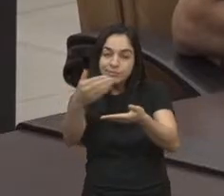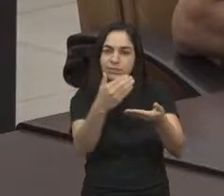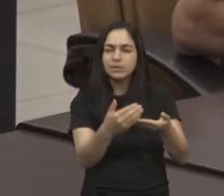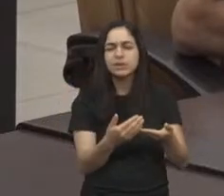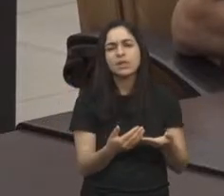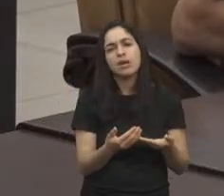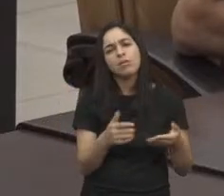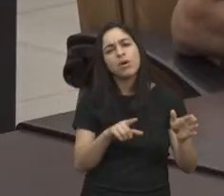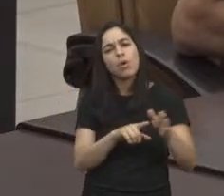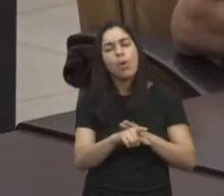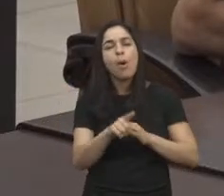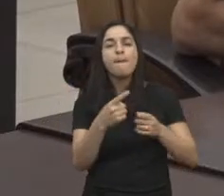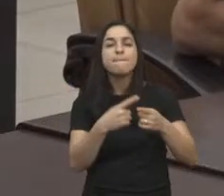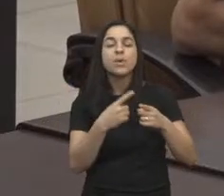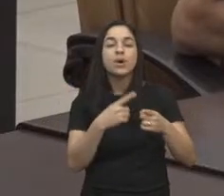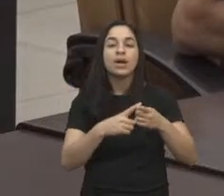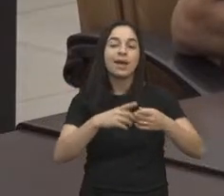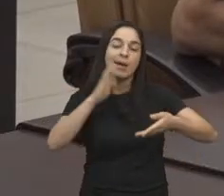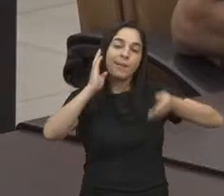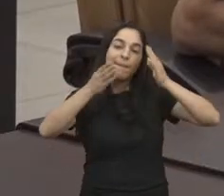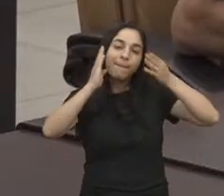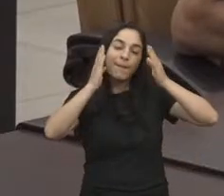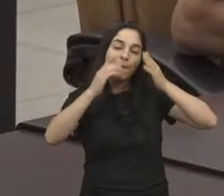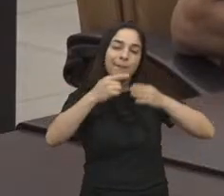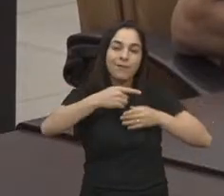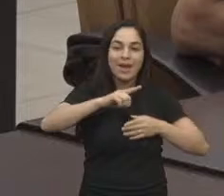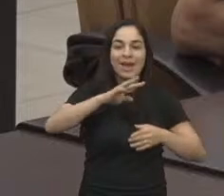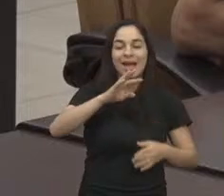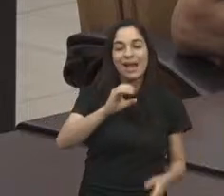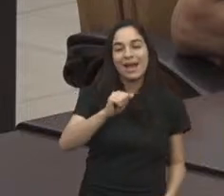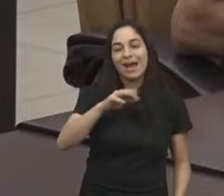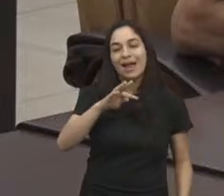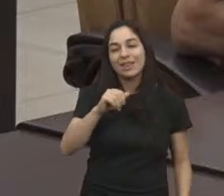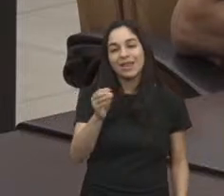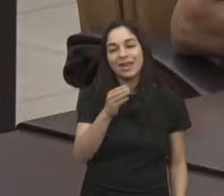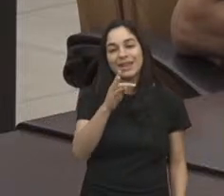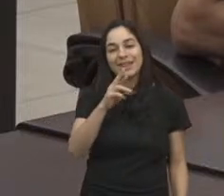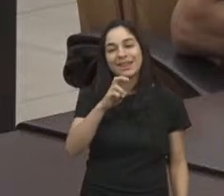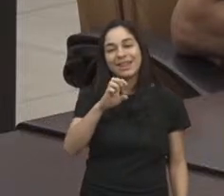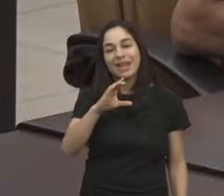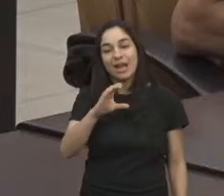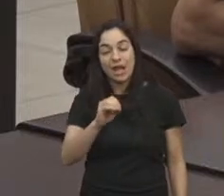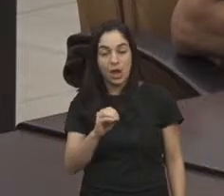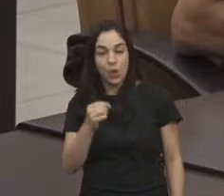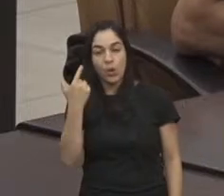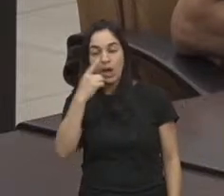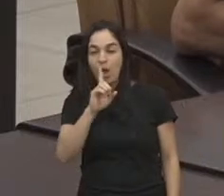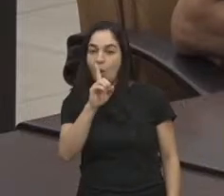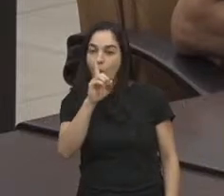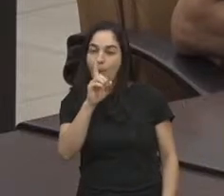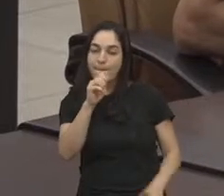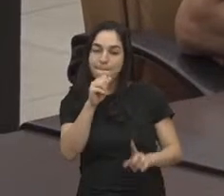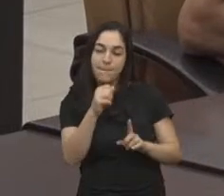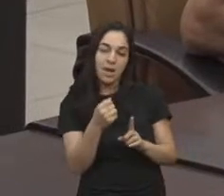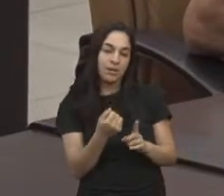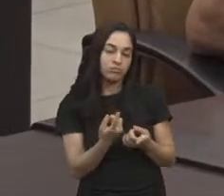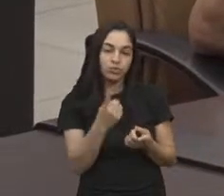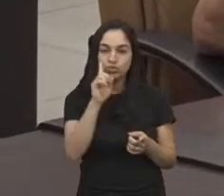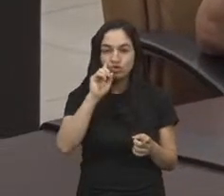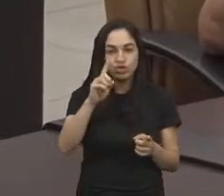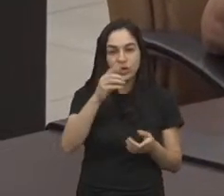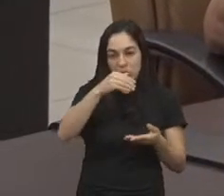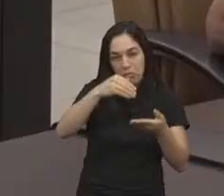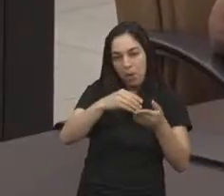catatreco, pelo menos uma vez ao mês, para que as pessoas possam ter conscientização, para que possamos fazer um trabalho social dentro da